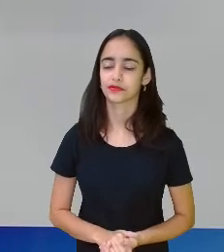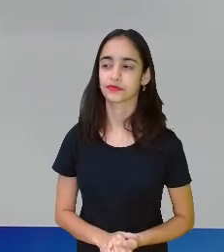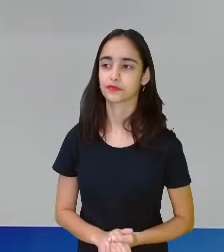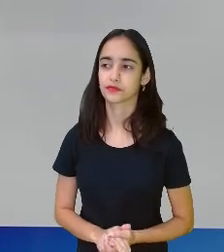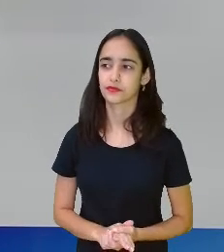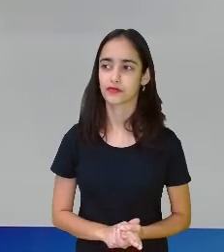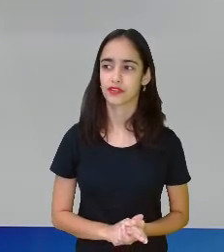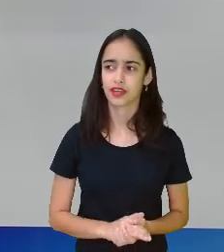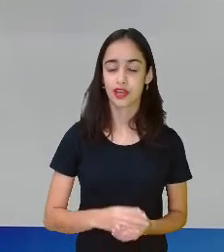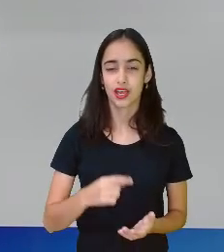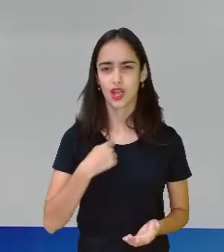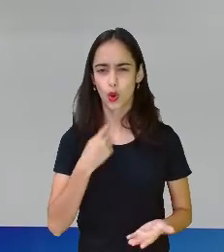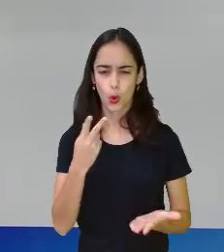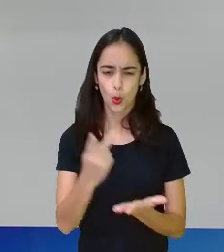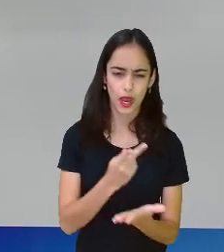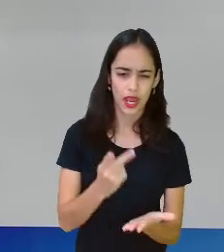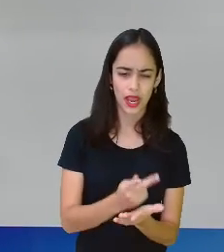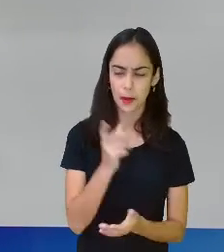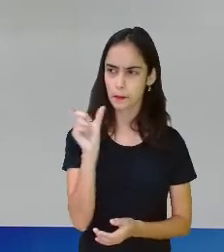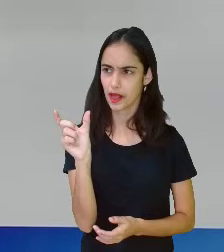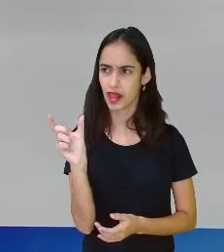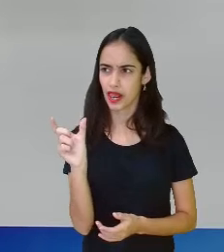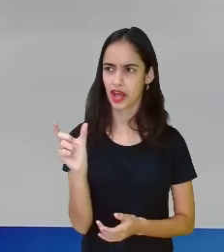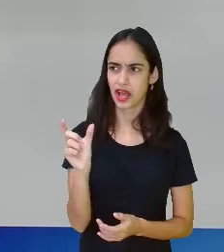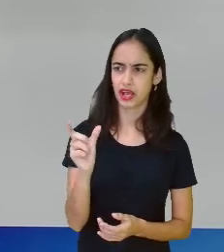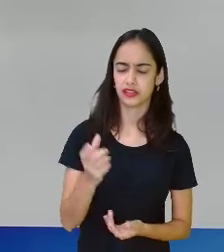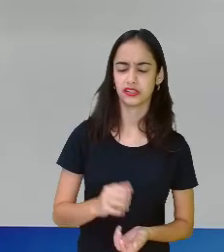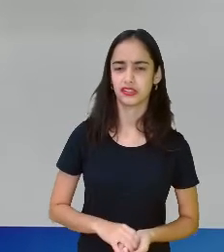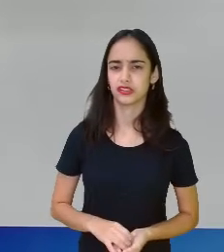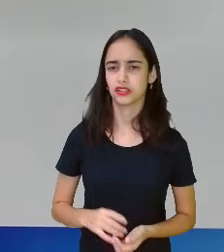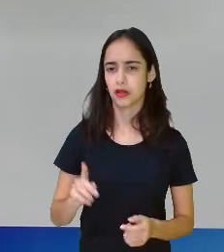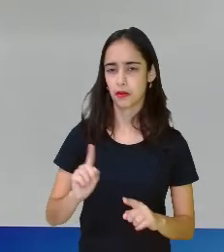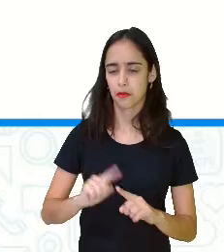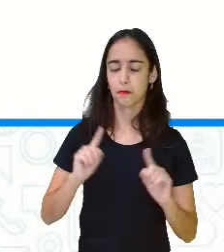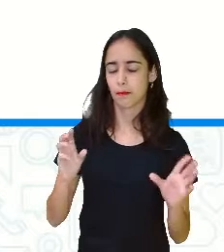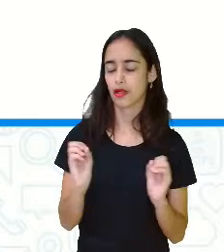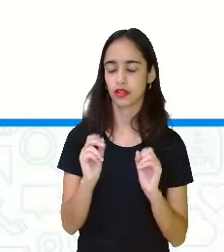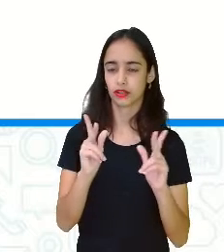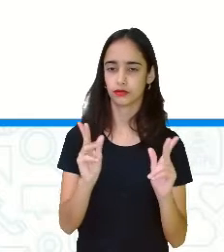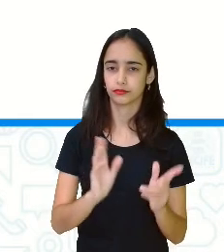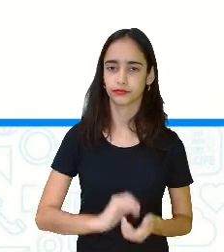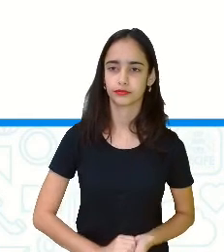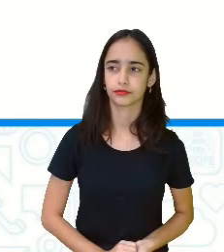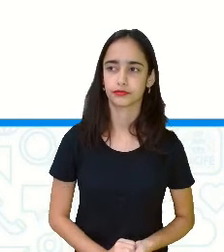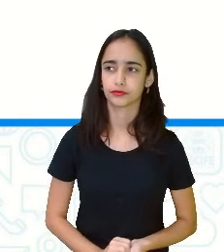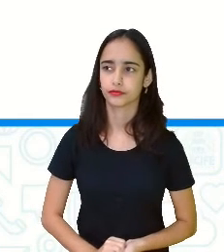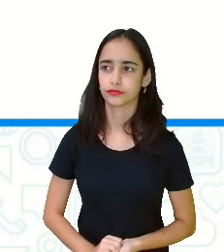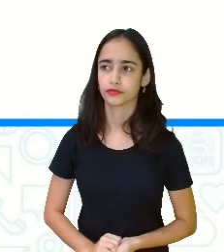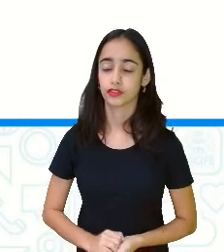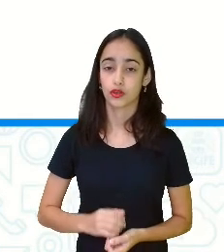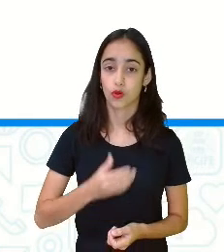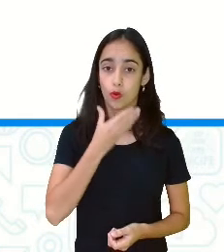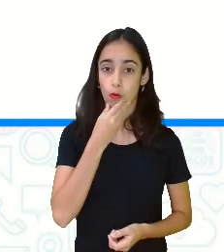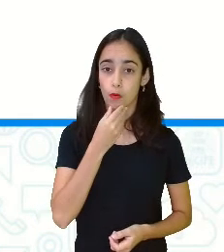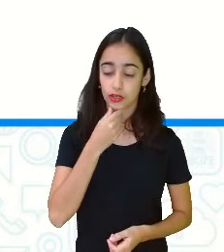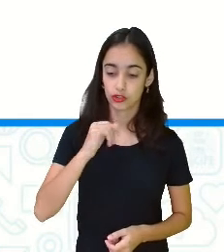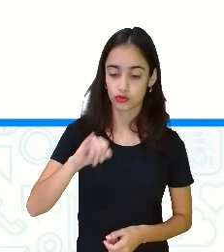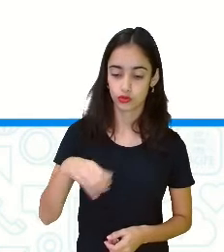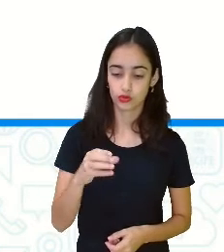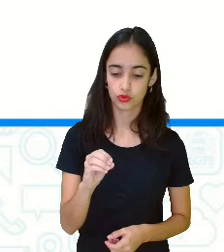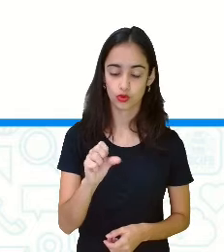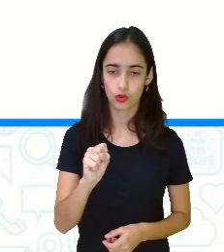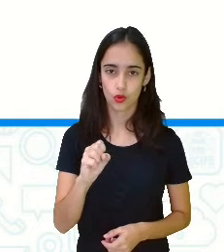de digitação da professora. Agora a vez. José comprou